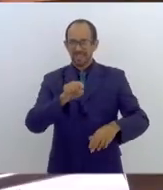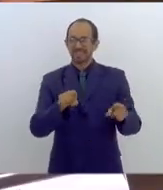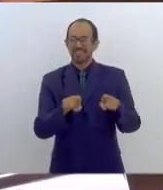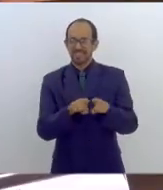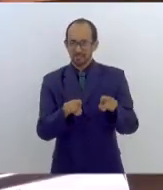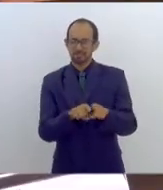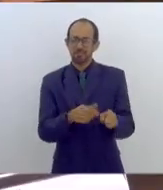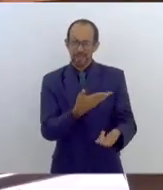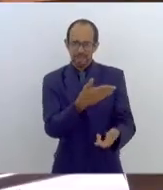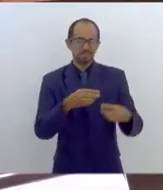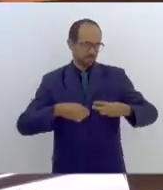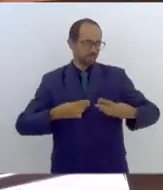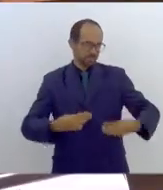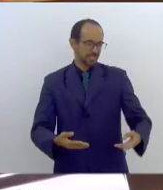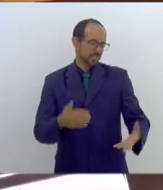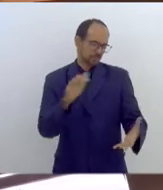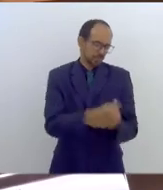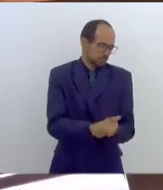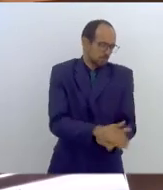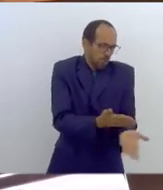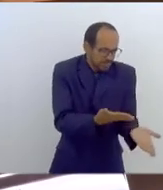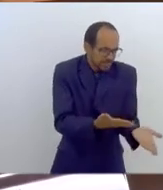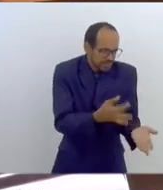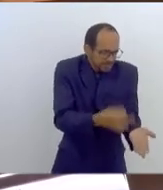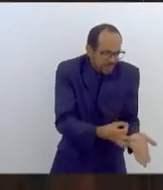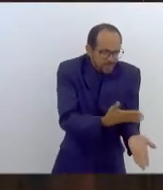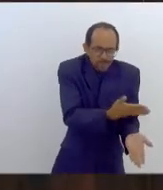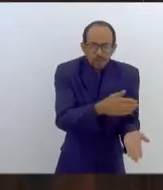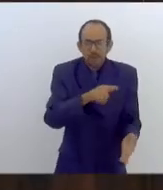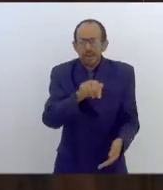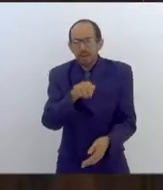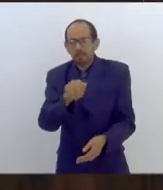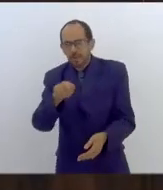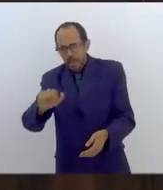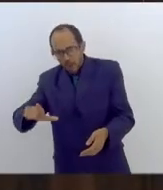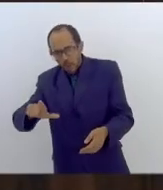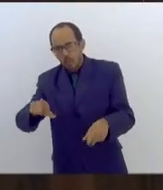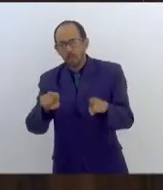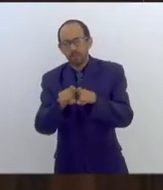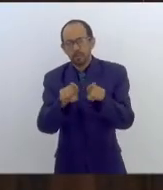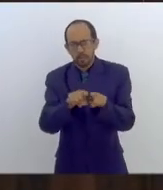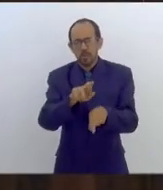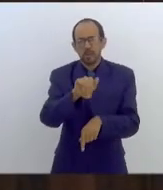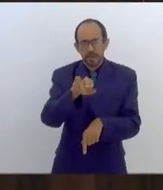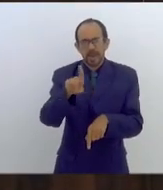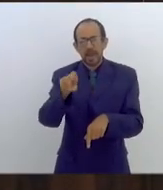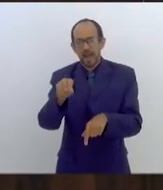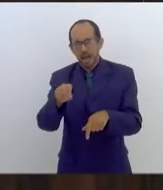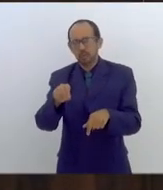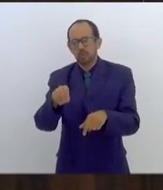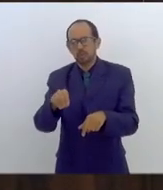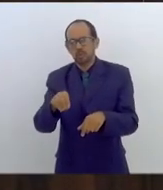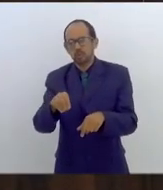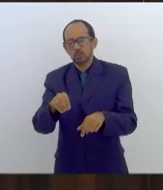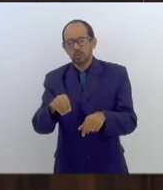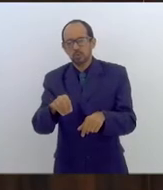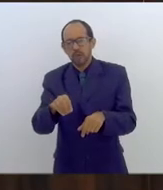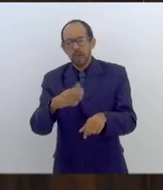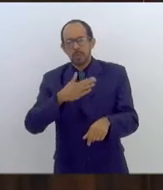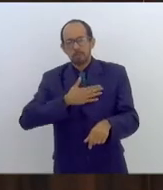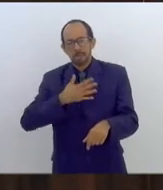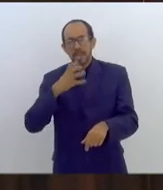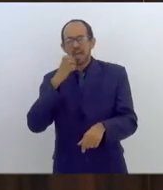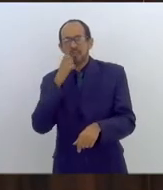é os filhos Gabriel Ricardo fazendo falta aqui hoje a minha afilhada